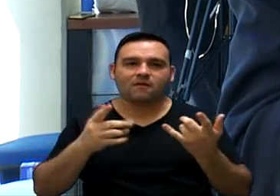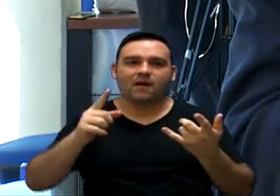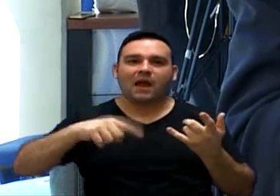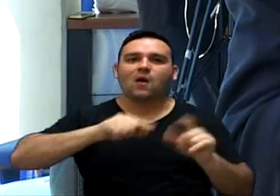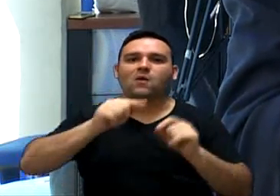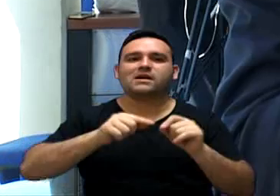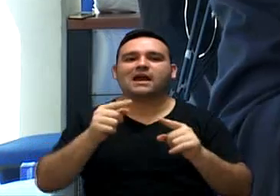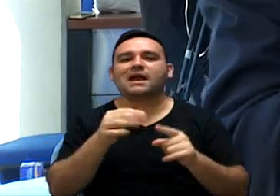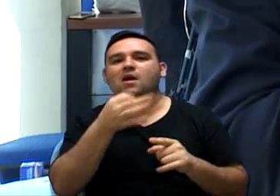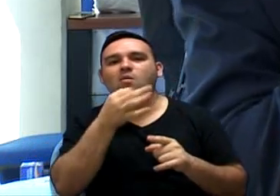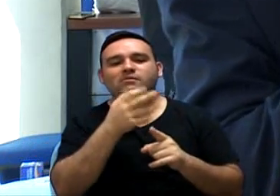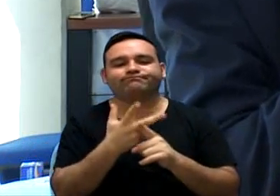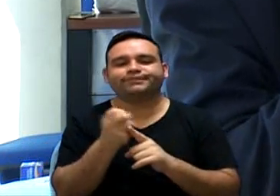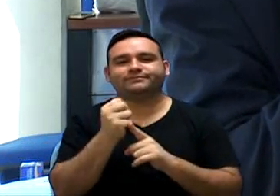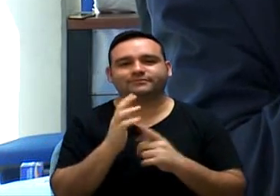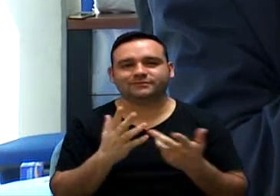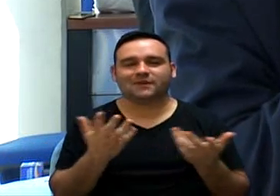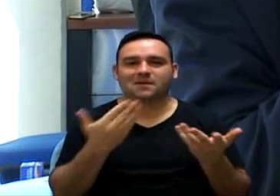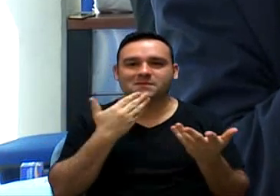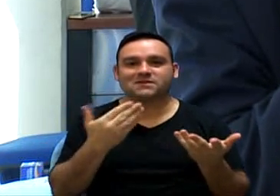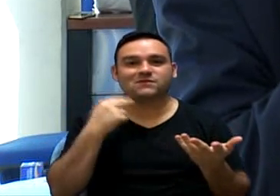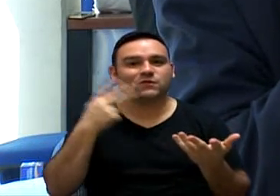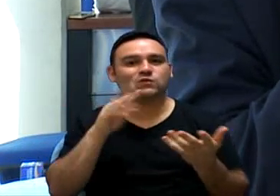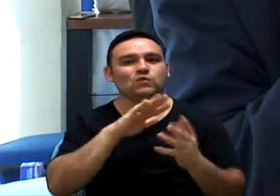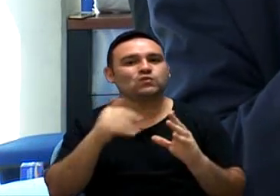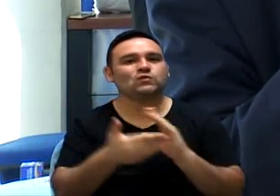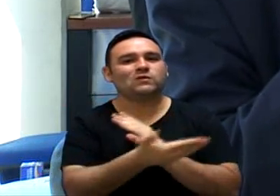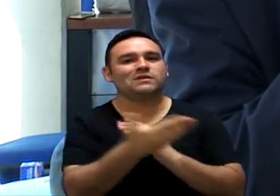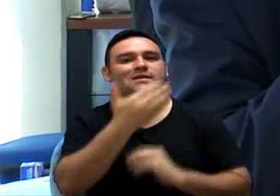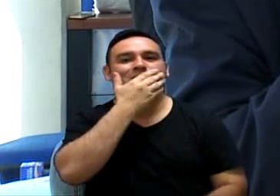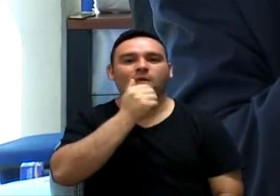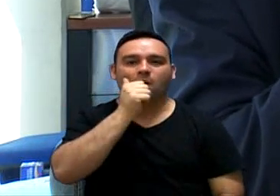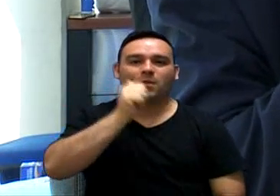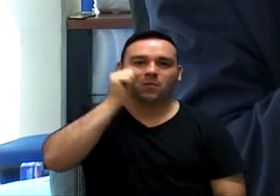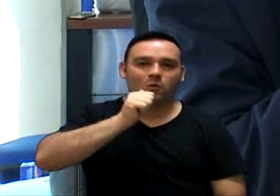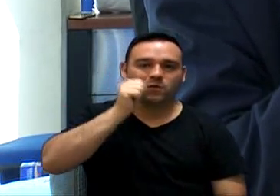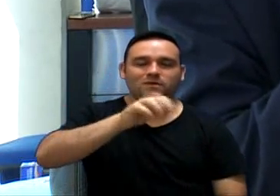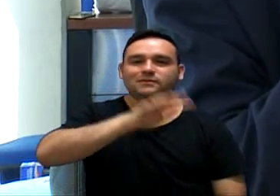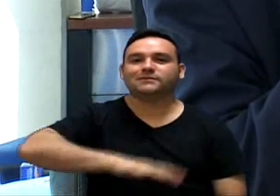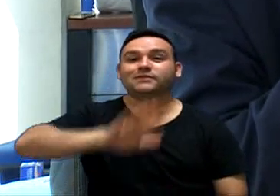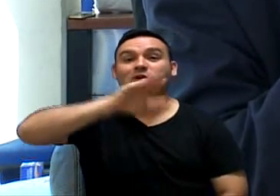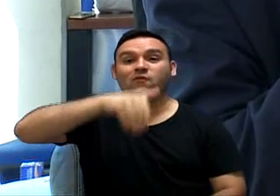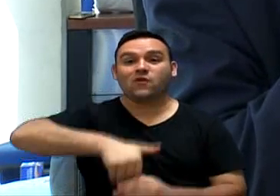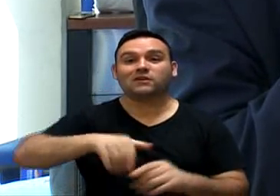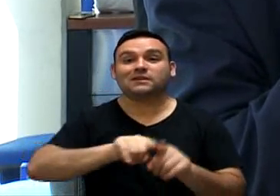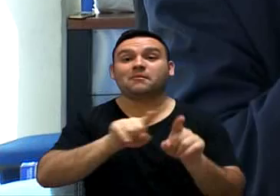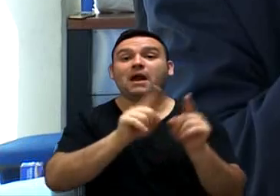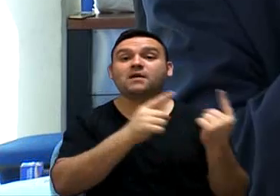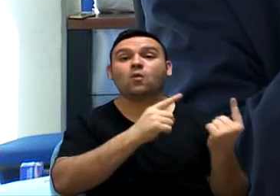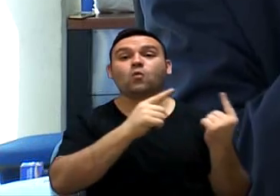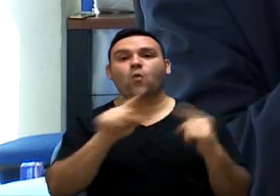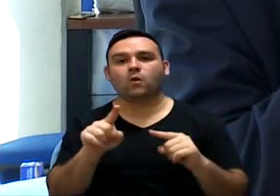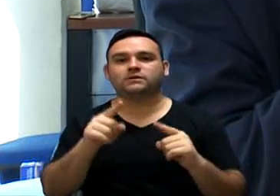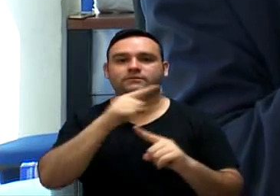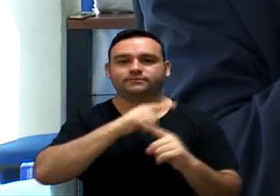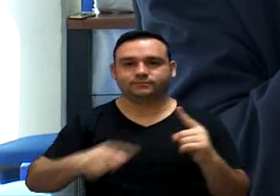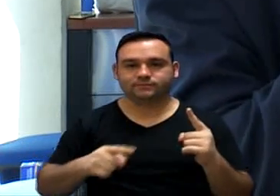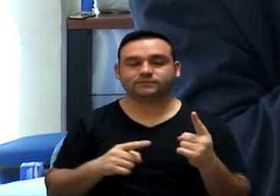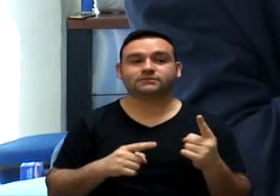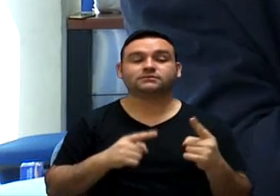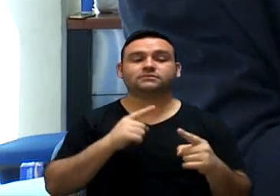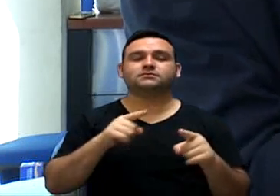pela derrubada do veto. Então, solicito aos senhores vereadores e vereadoras que votem também contrariamente ao